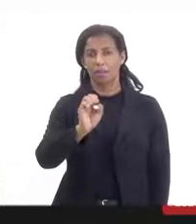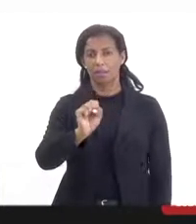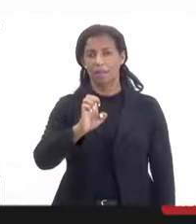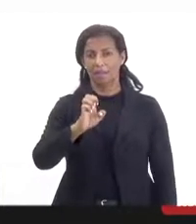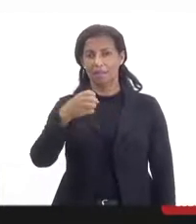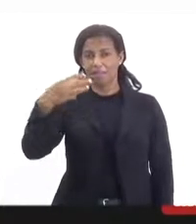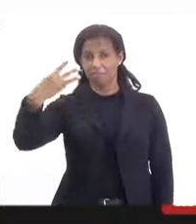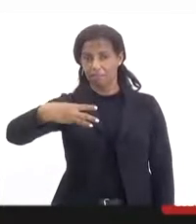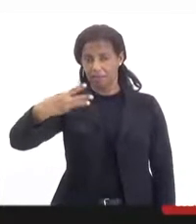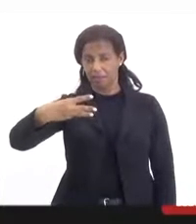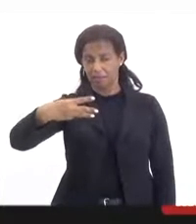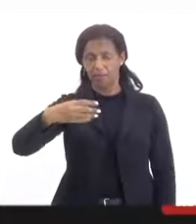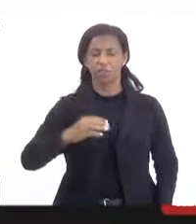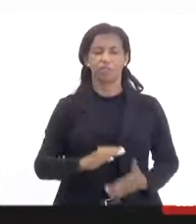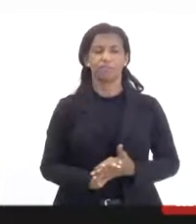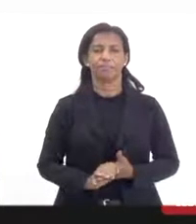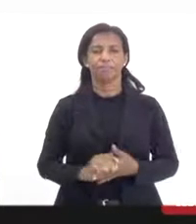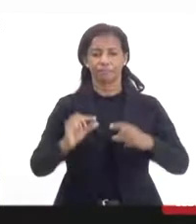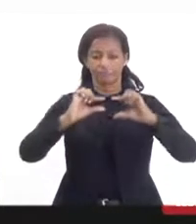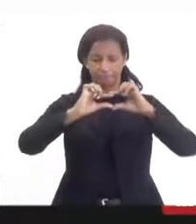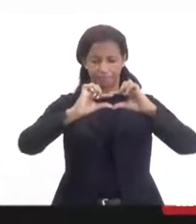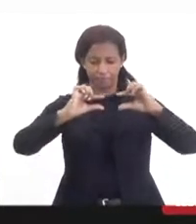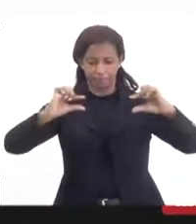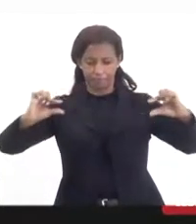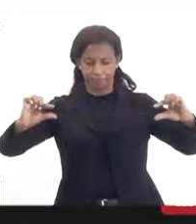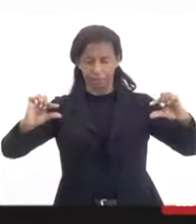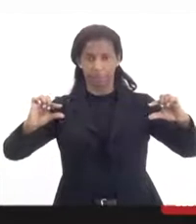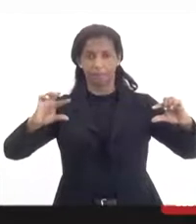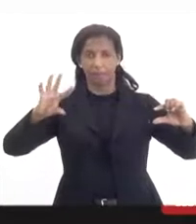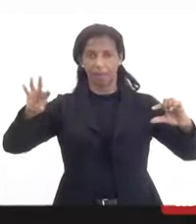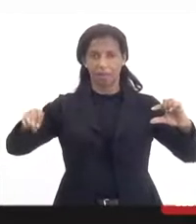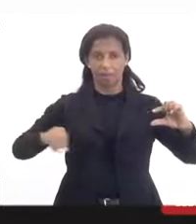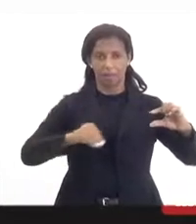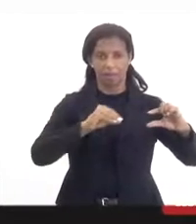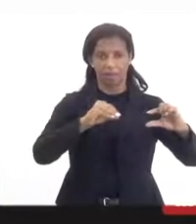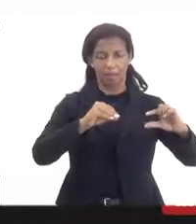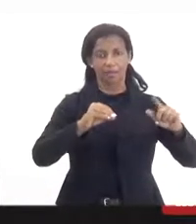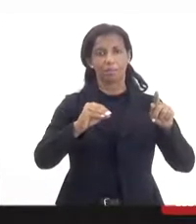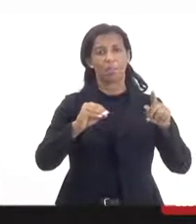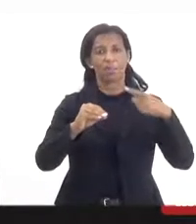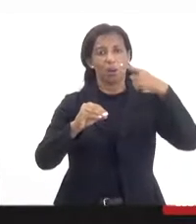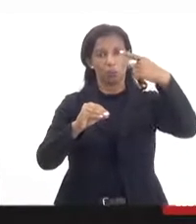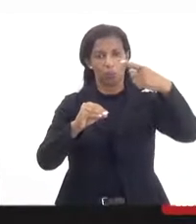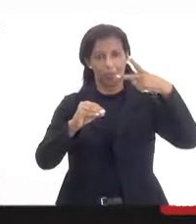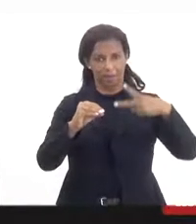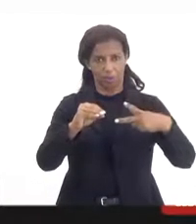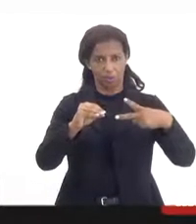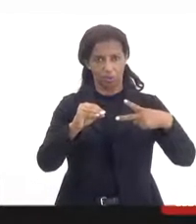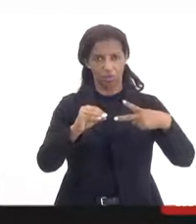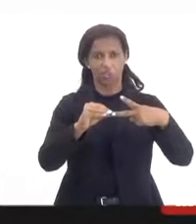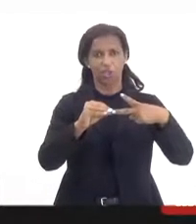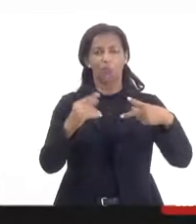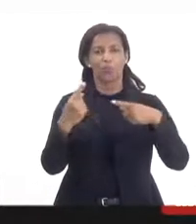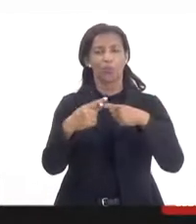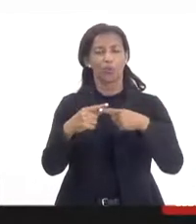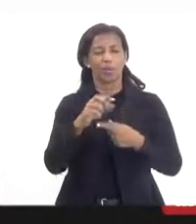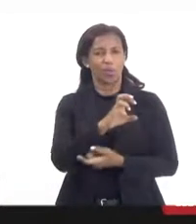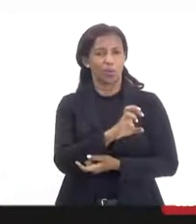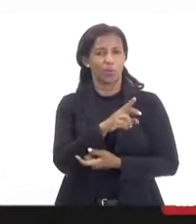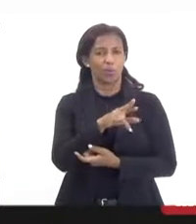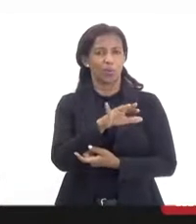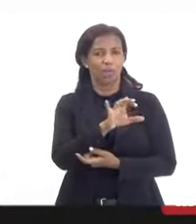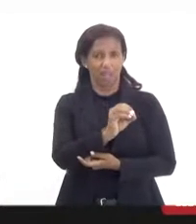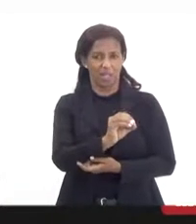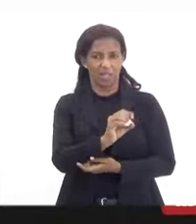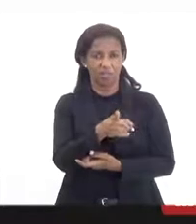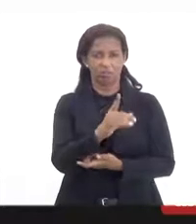eu disse, ela envolve em parte a tese 1 e 2, né? Porque o crédito que nós estamos falando, que ela são